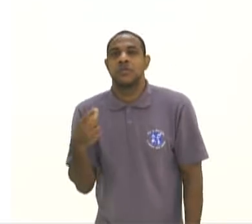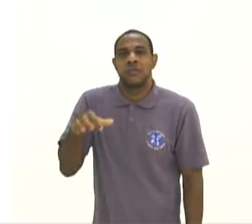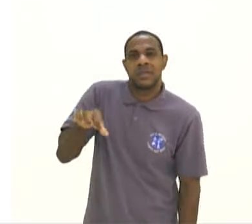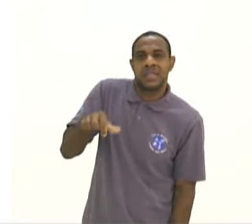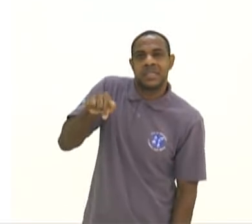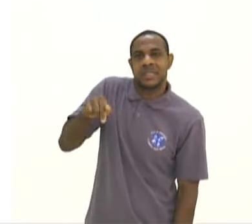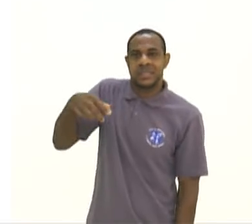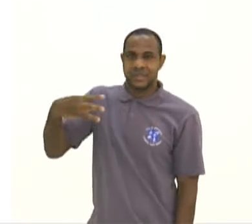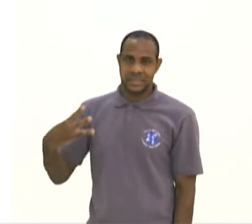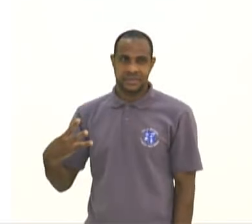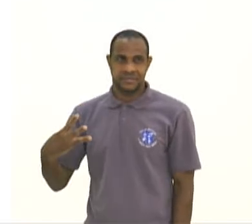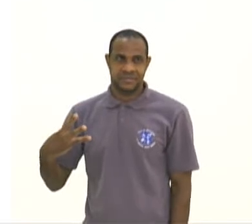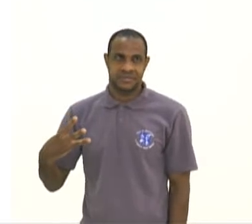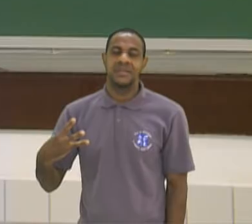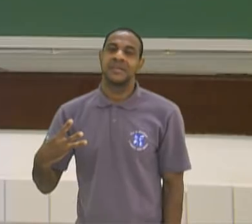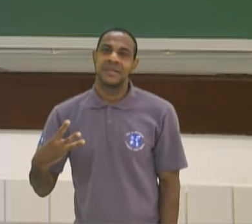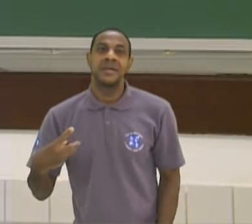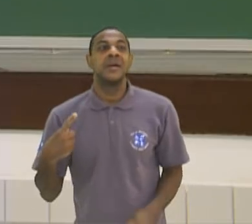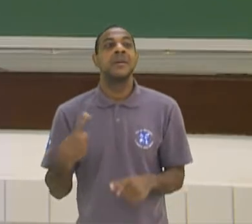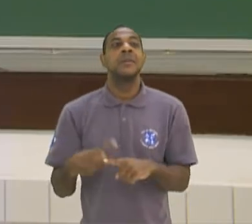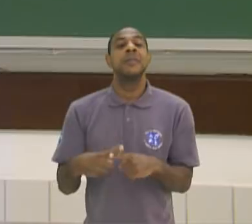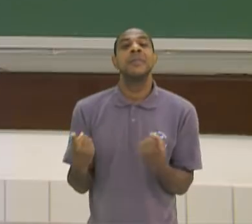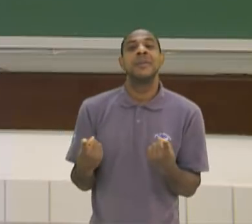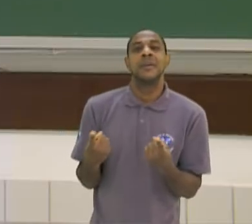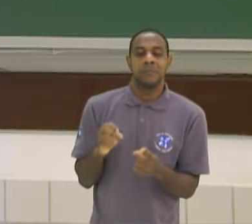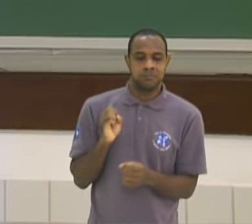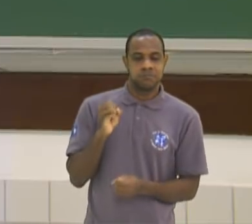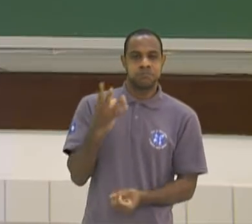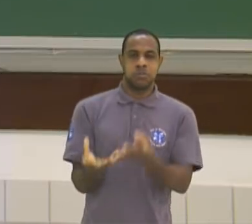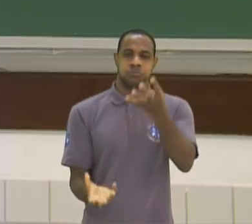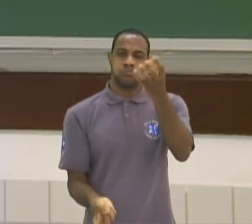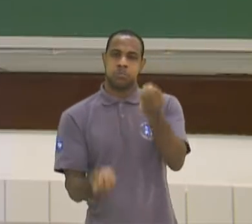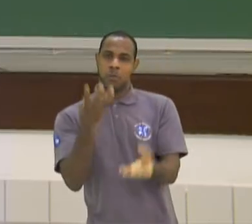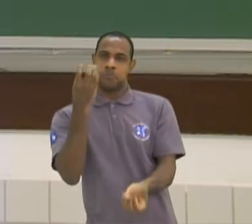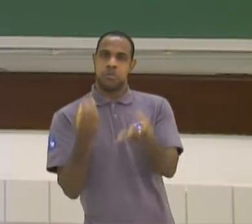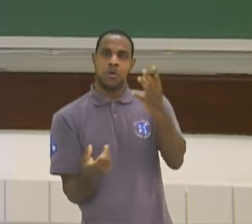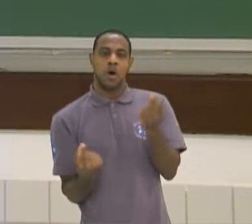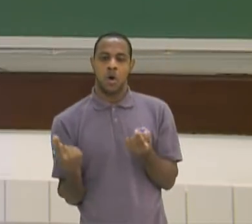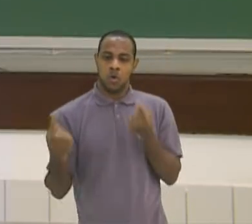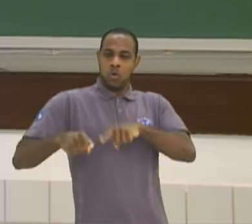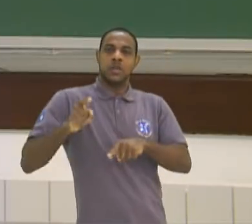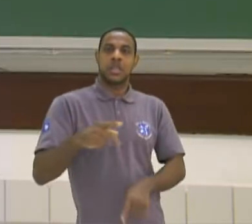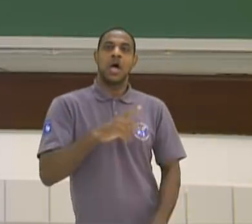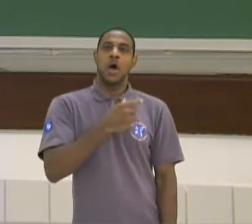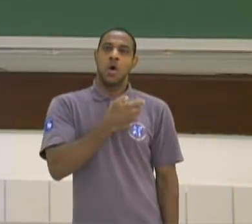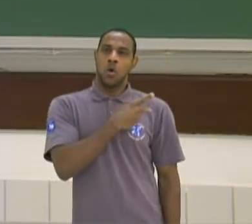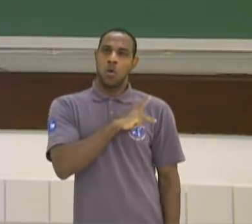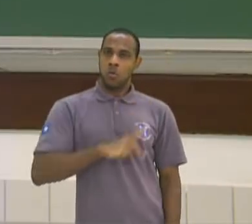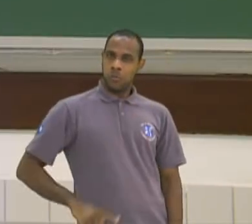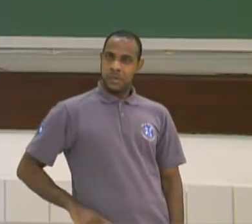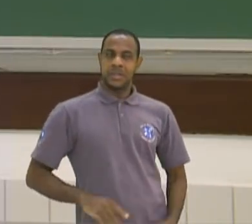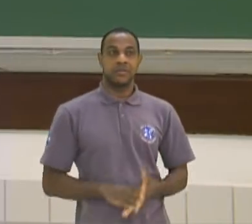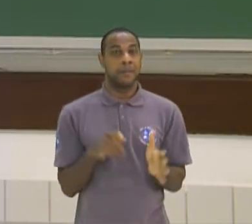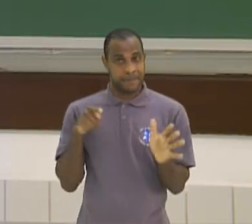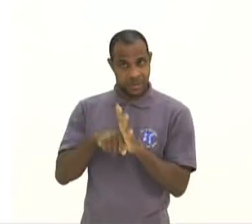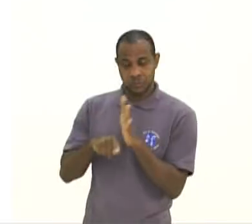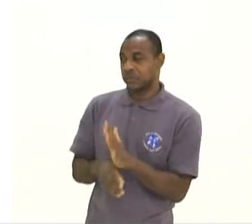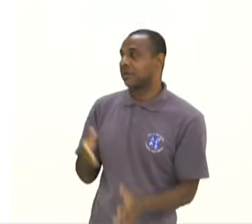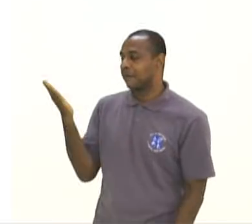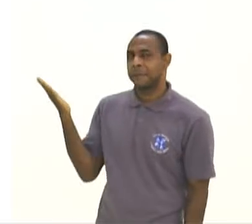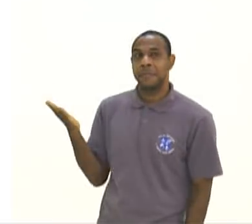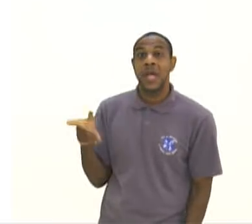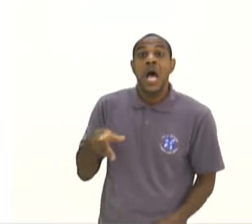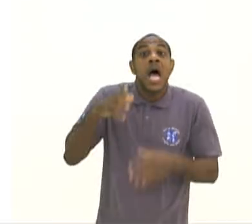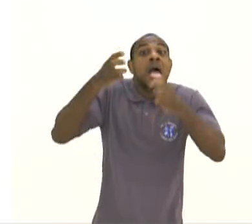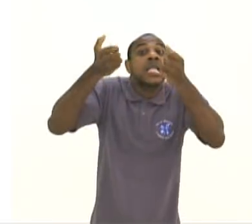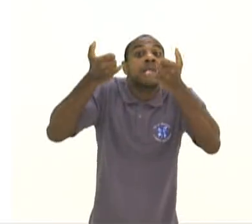1973, incêndio então causado por esse bombardeio contra a sede do governo. Pergunta para você,